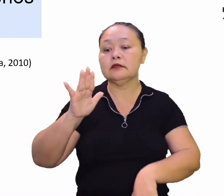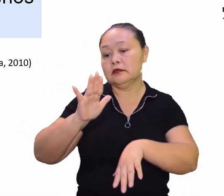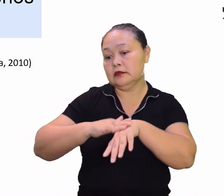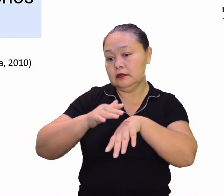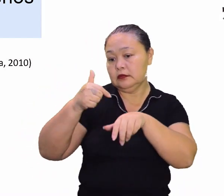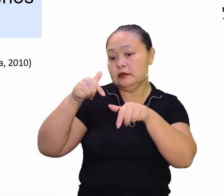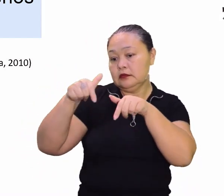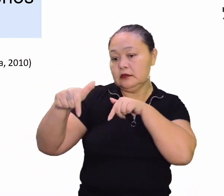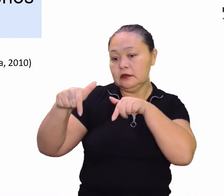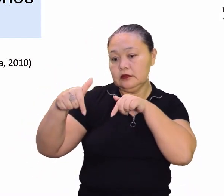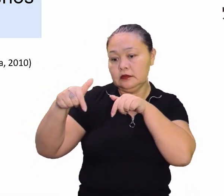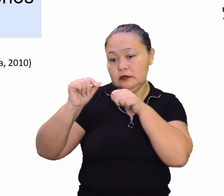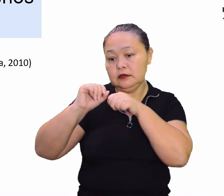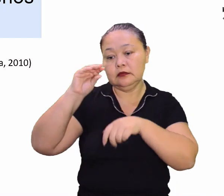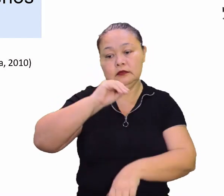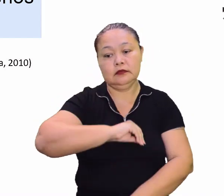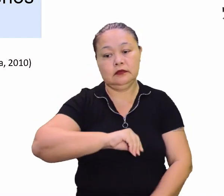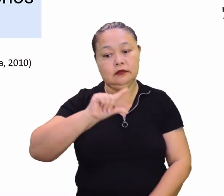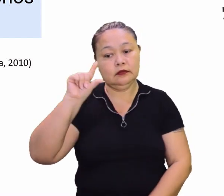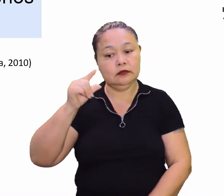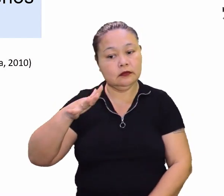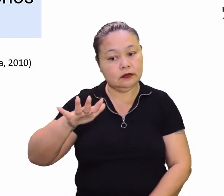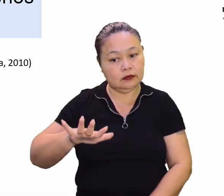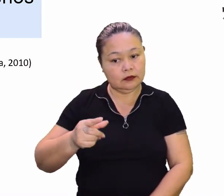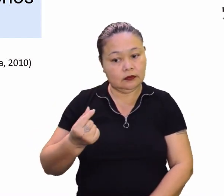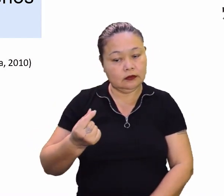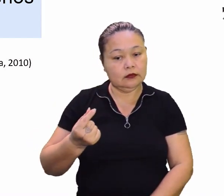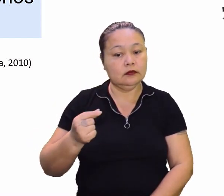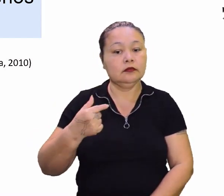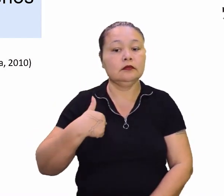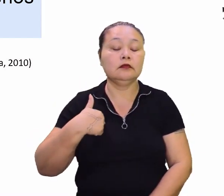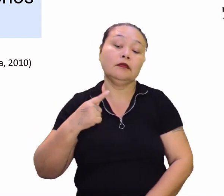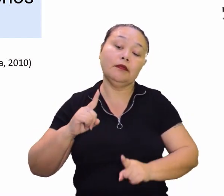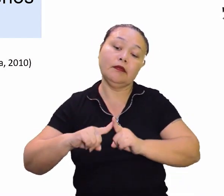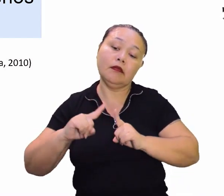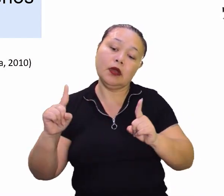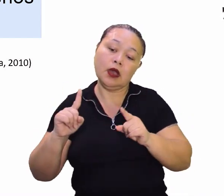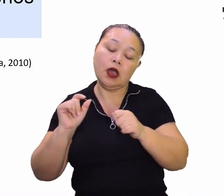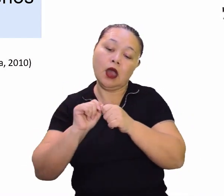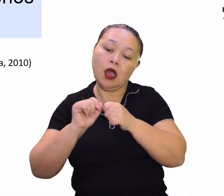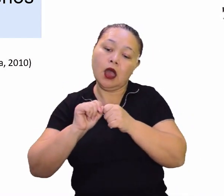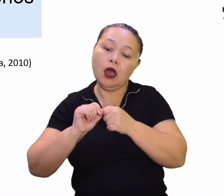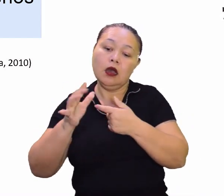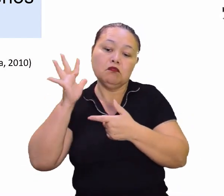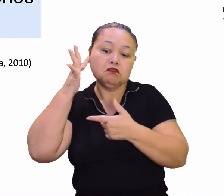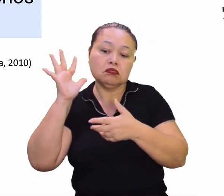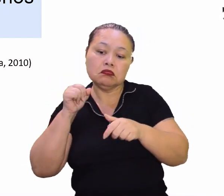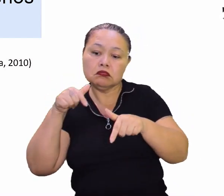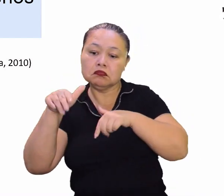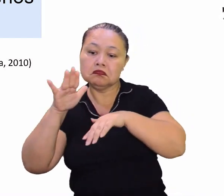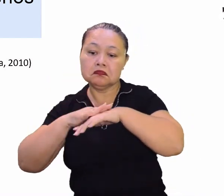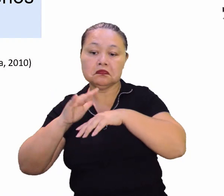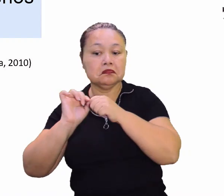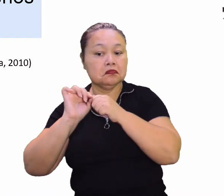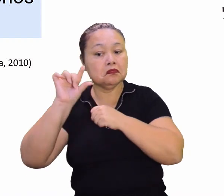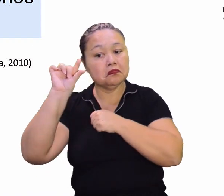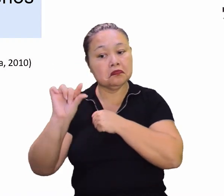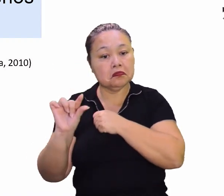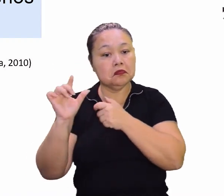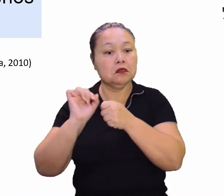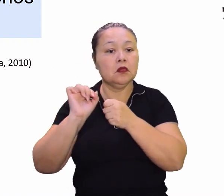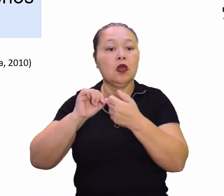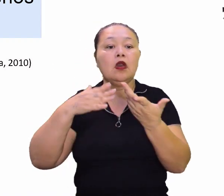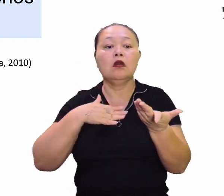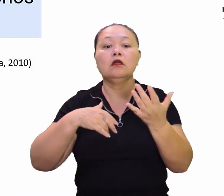barata, ok? No entanto, é menos qualificada. As indústrias deles são a têxtil,